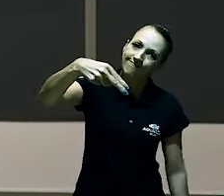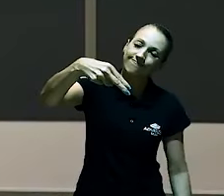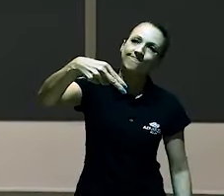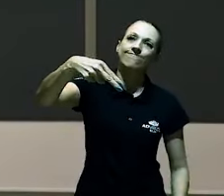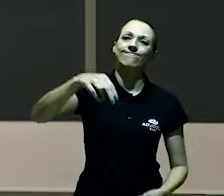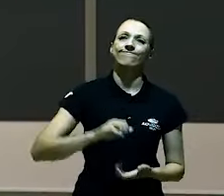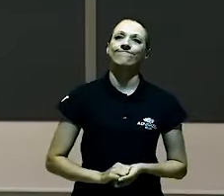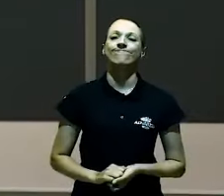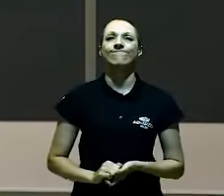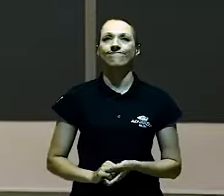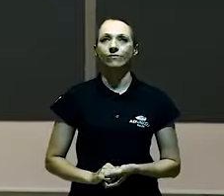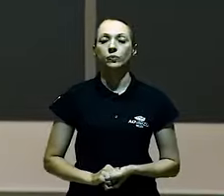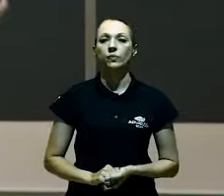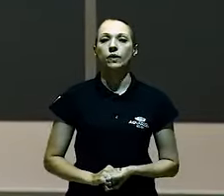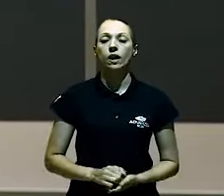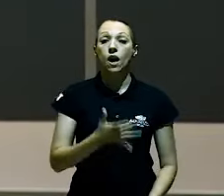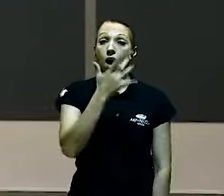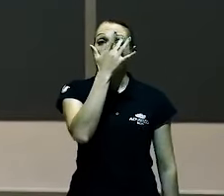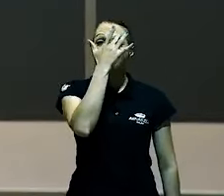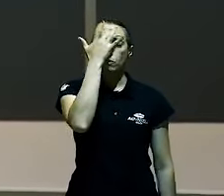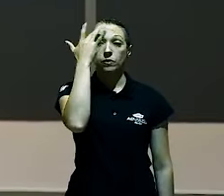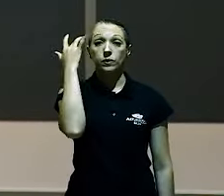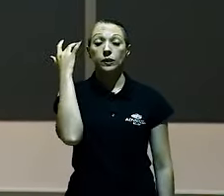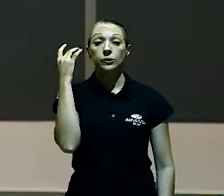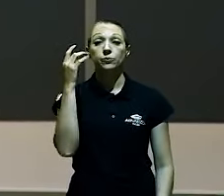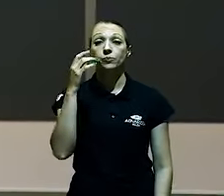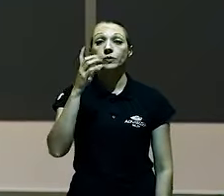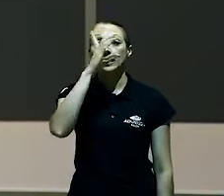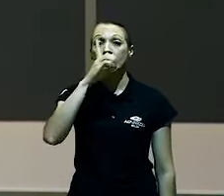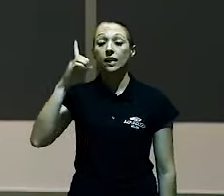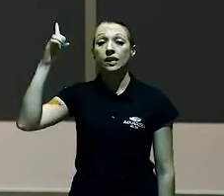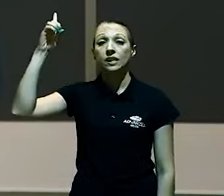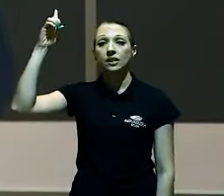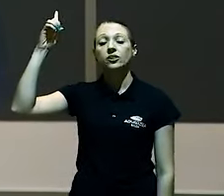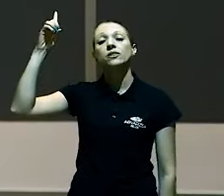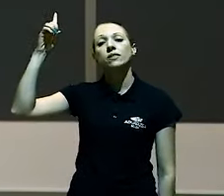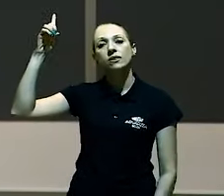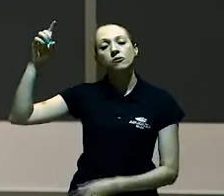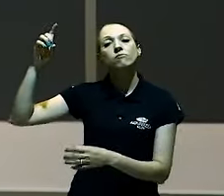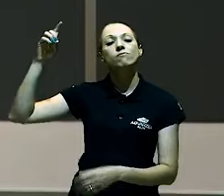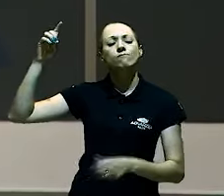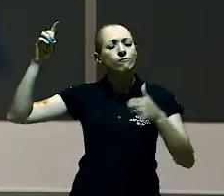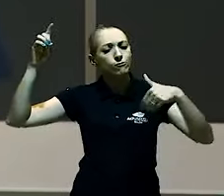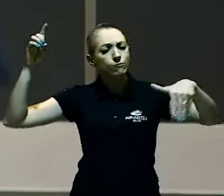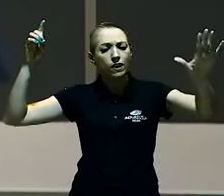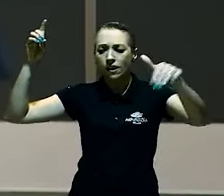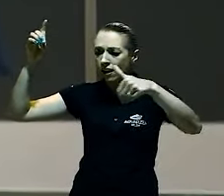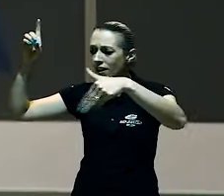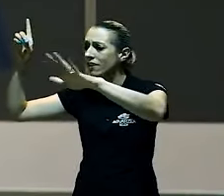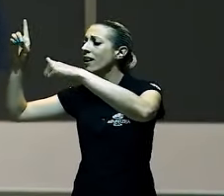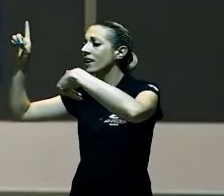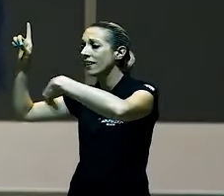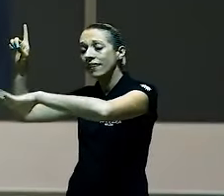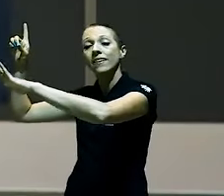Há pessoas que Deus deixa ir. Há igrejas que Deus permite que viva bem sem fazer